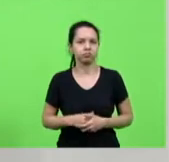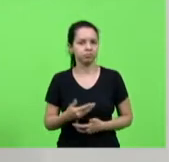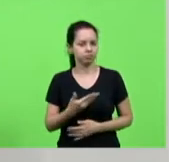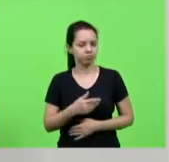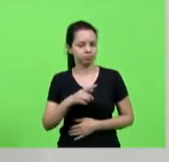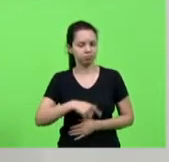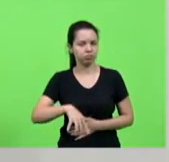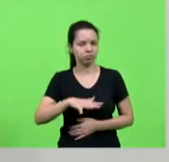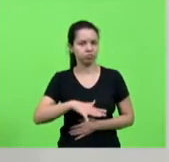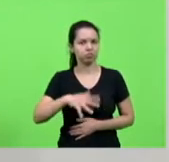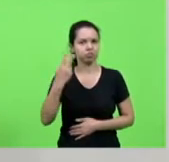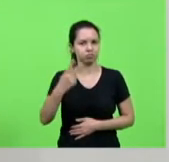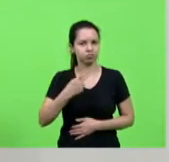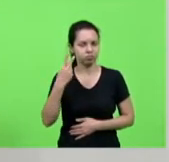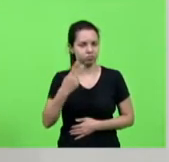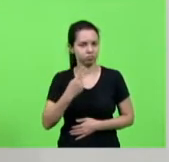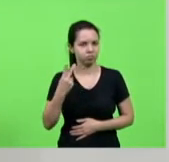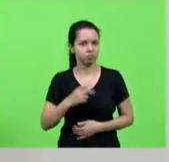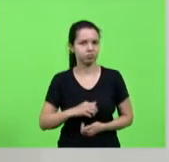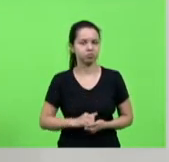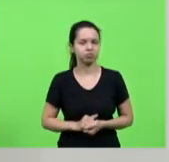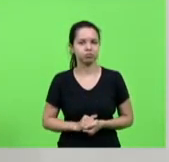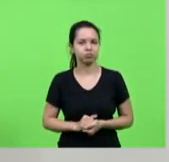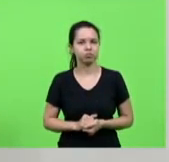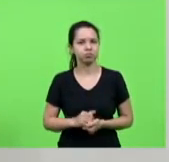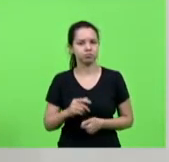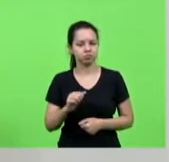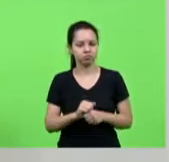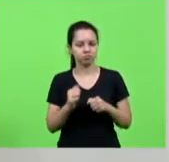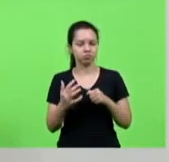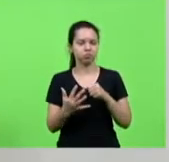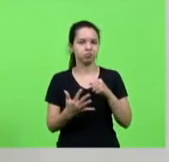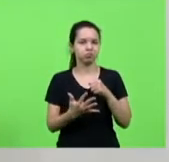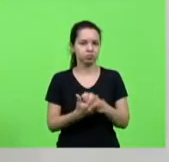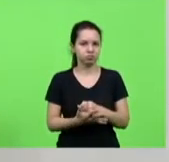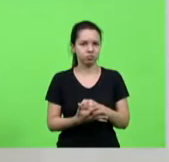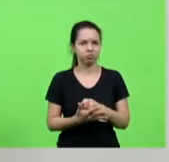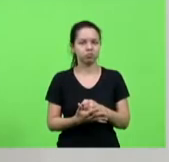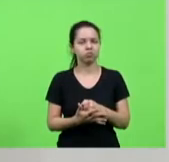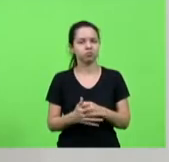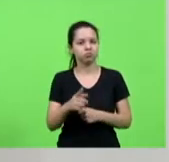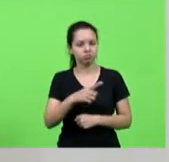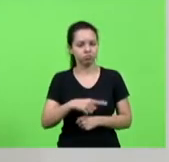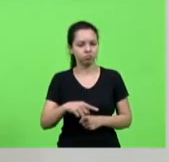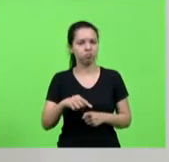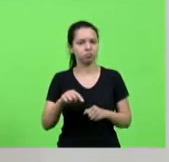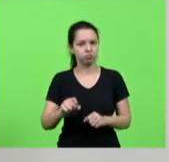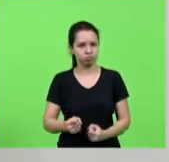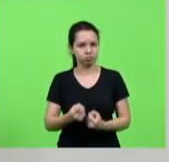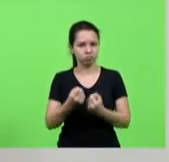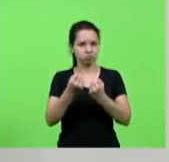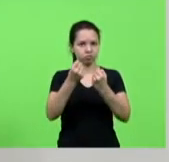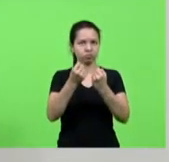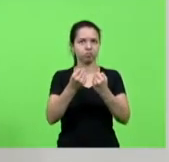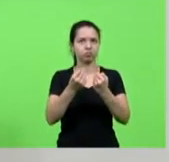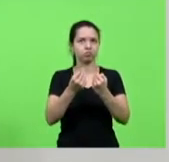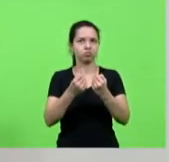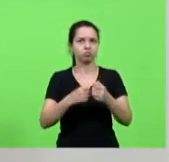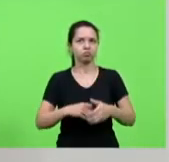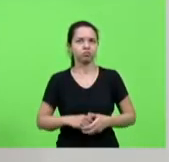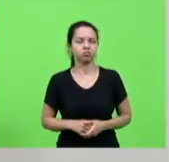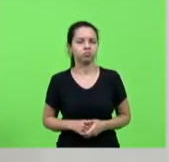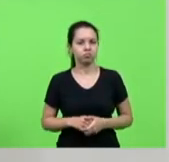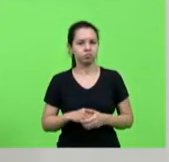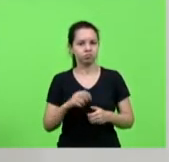o fato é que, entre uma onda e outra da pandemia, o vírus ele acaba se fortalecendo. E surgem, então, variantes como